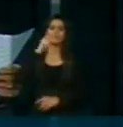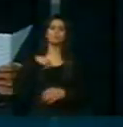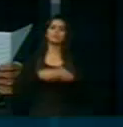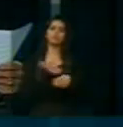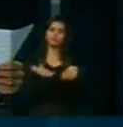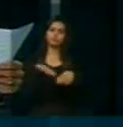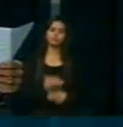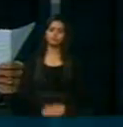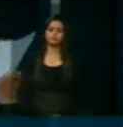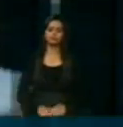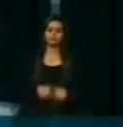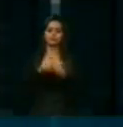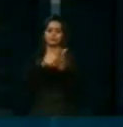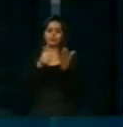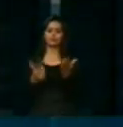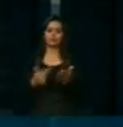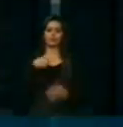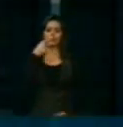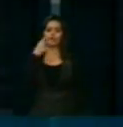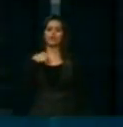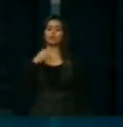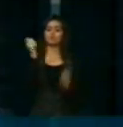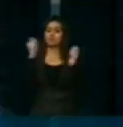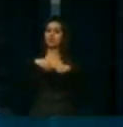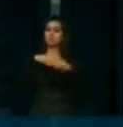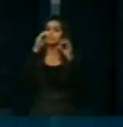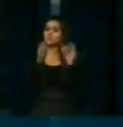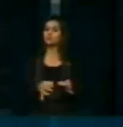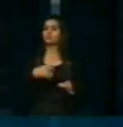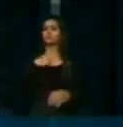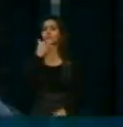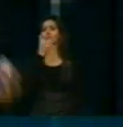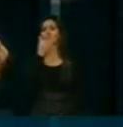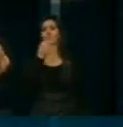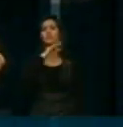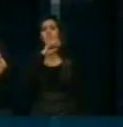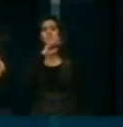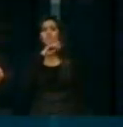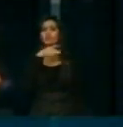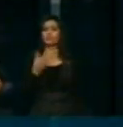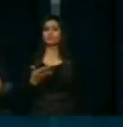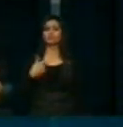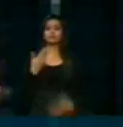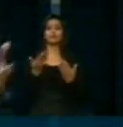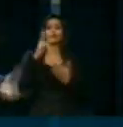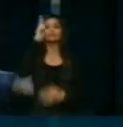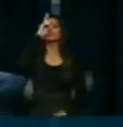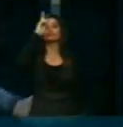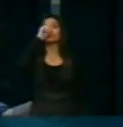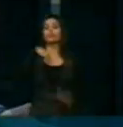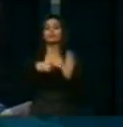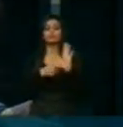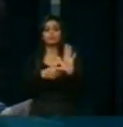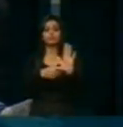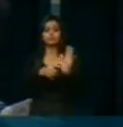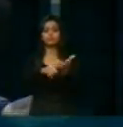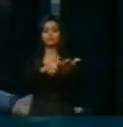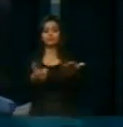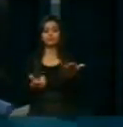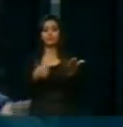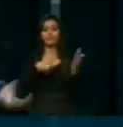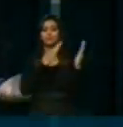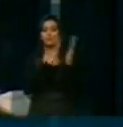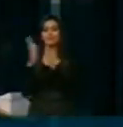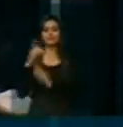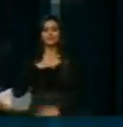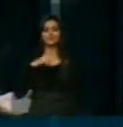também, Castelo garante o funcionamento da justiça. A justiça não funcionava. Então a história está presente, está aqui nas bibliotecas. E